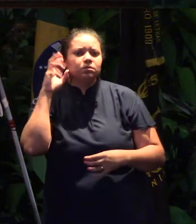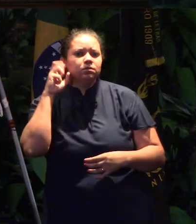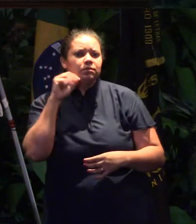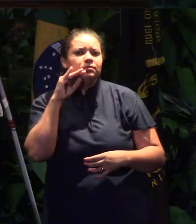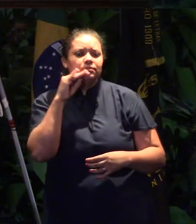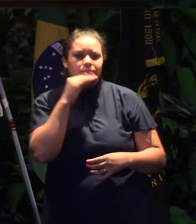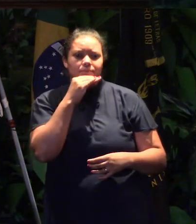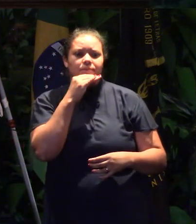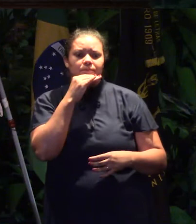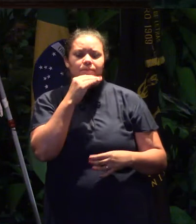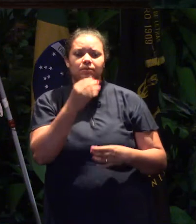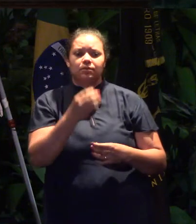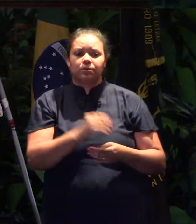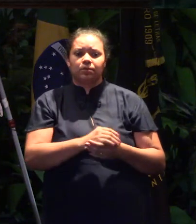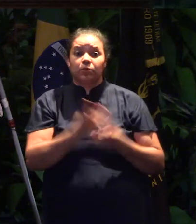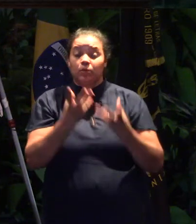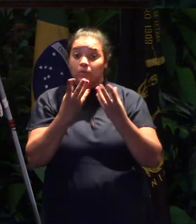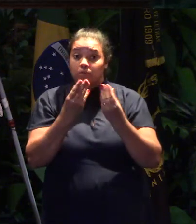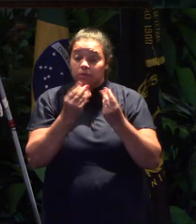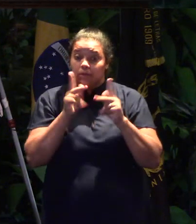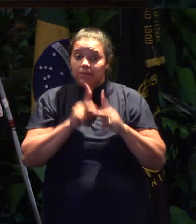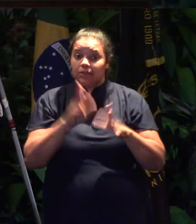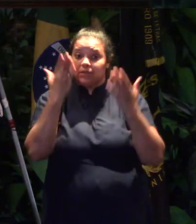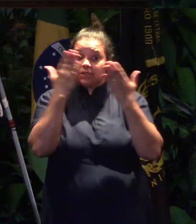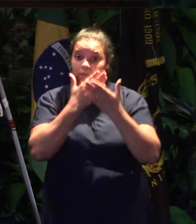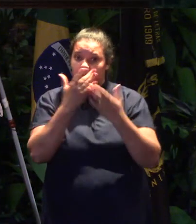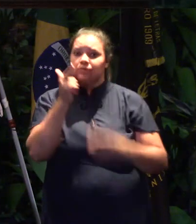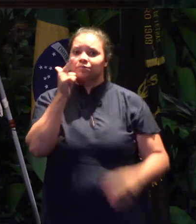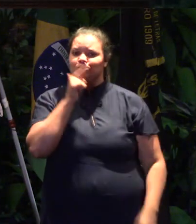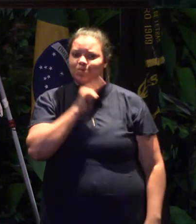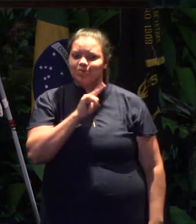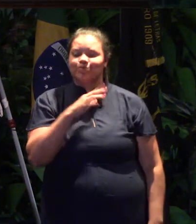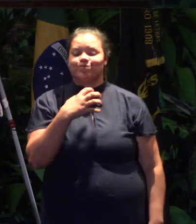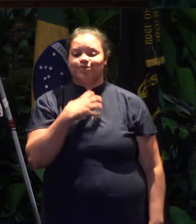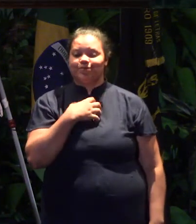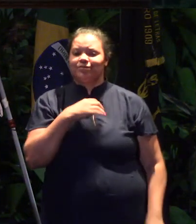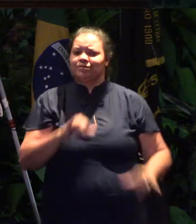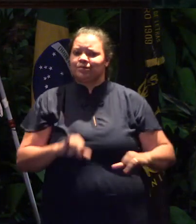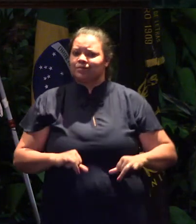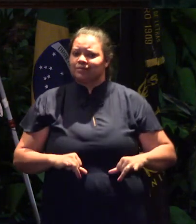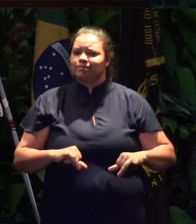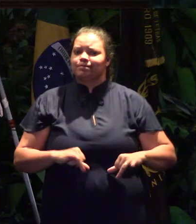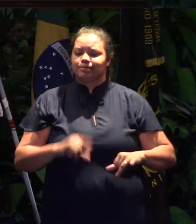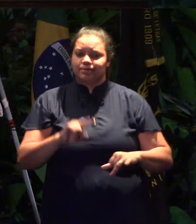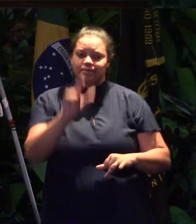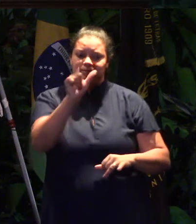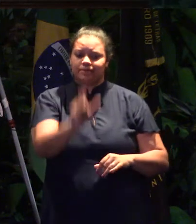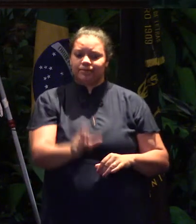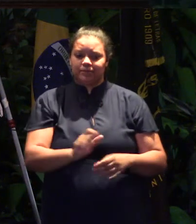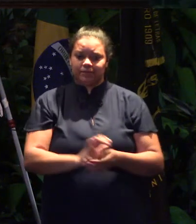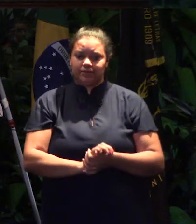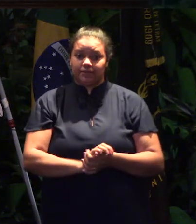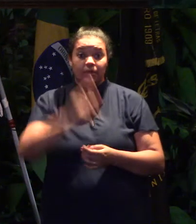seriam muito capazes de se compadecer de tais sofrimentos, etc. Enfim, eu me lembrei